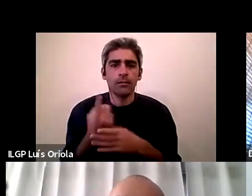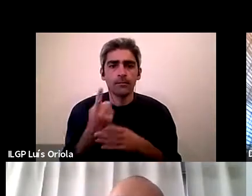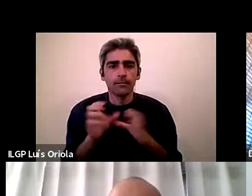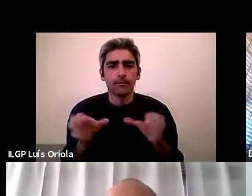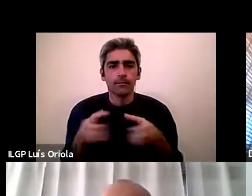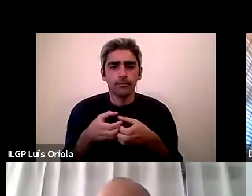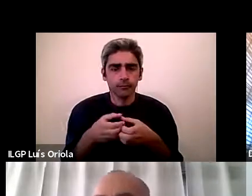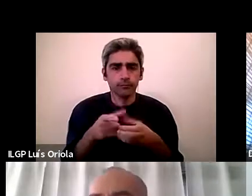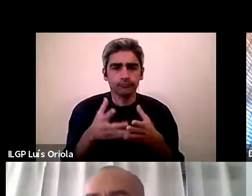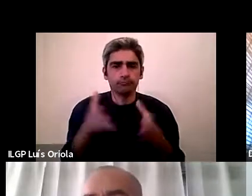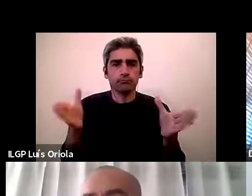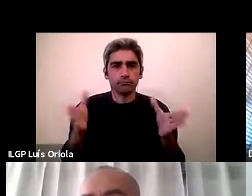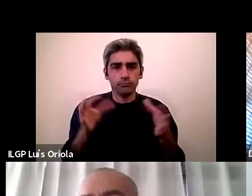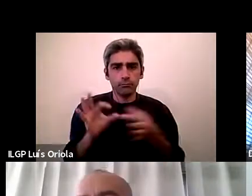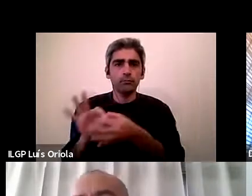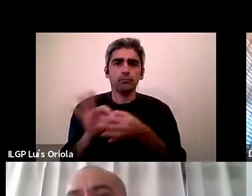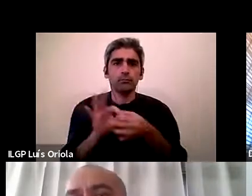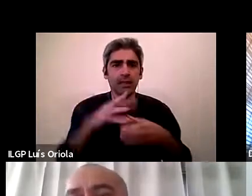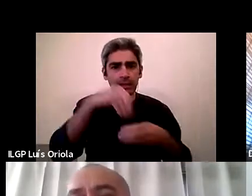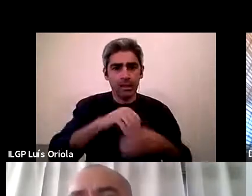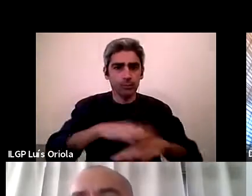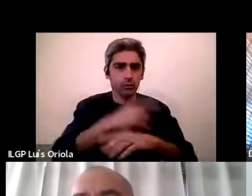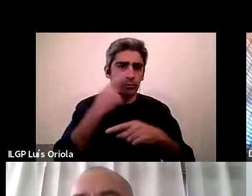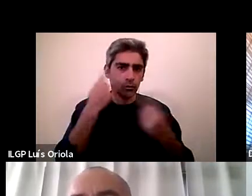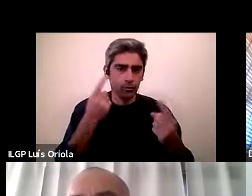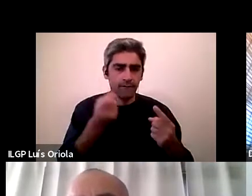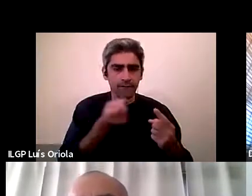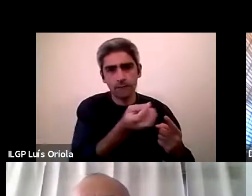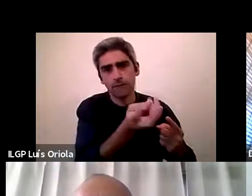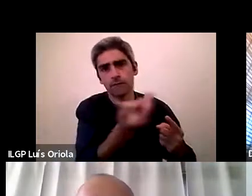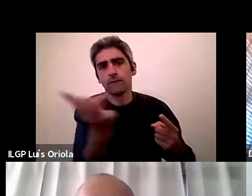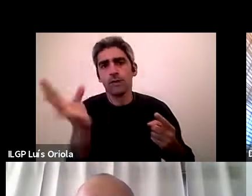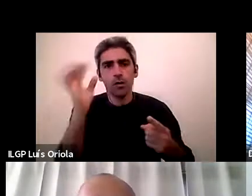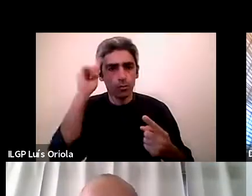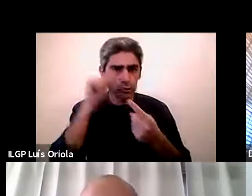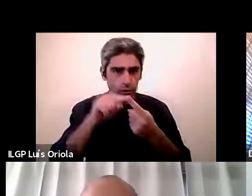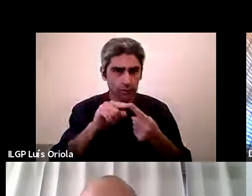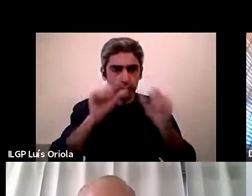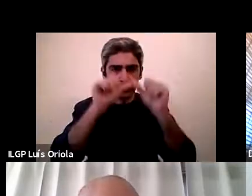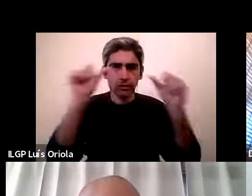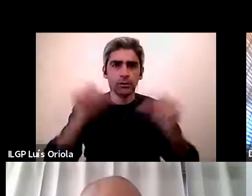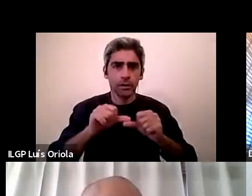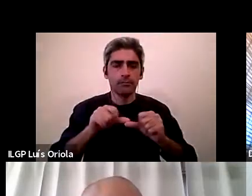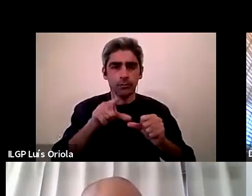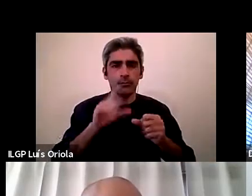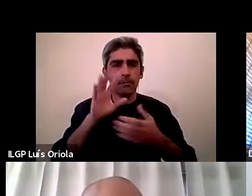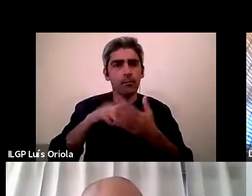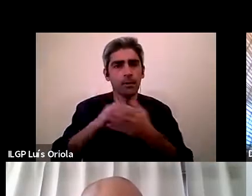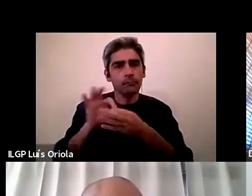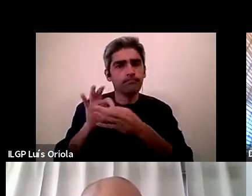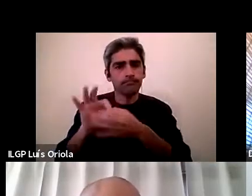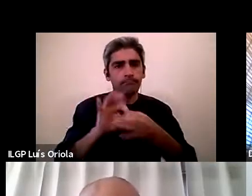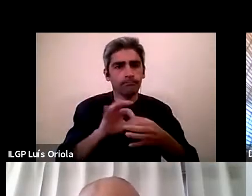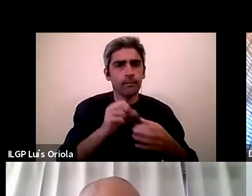grupo alargado colaborativo dentro da administração pública em torno de vários objetivos de um sistema, de um plano colaborativo com